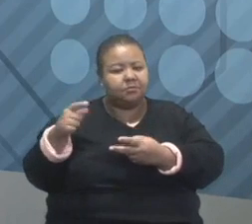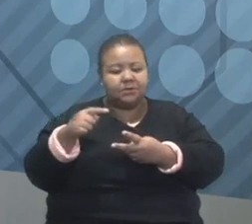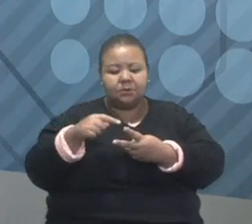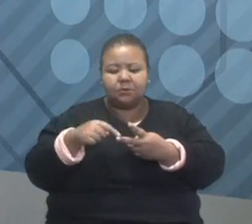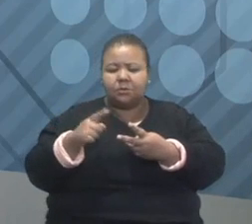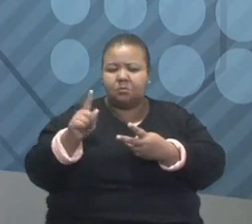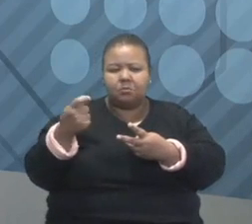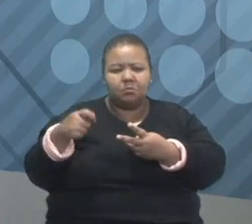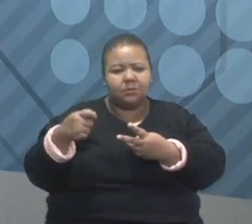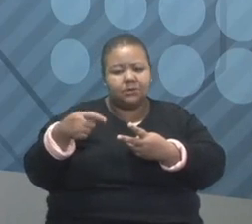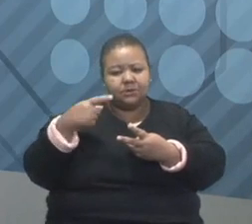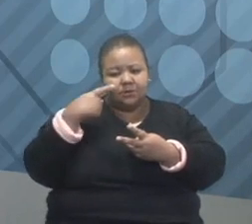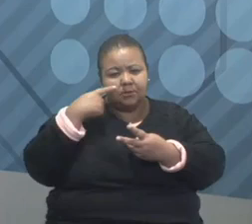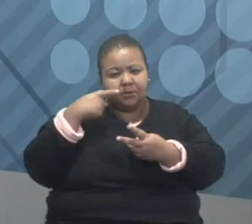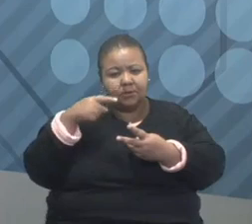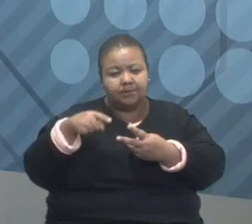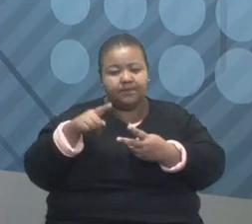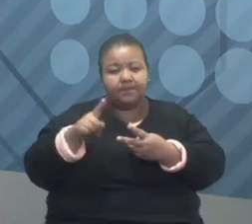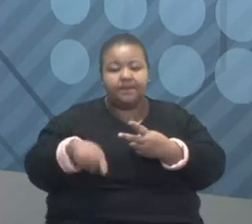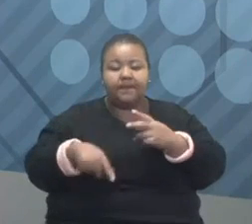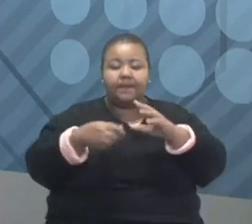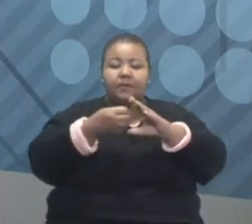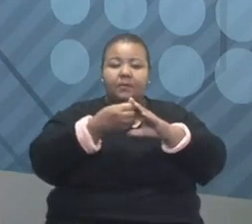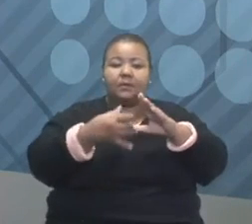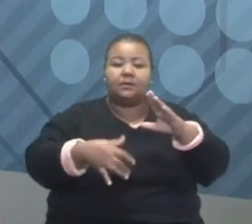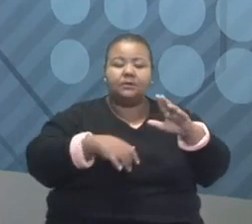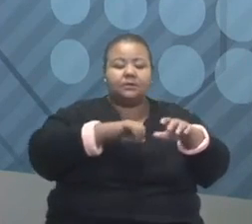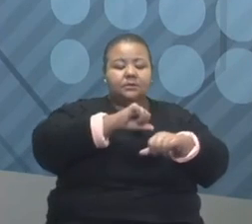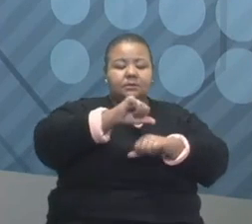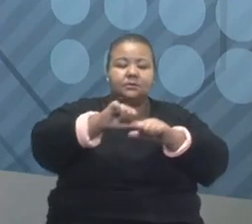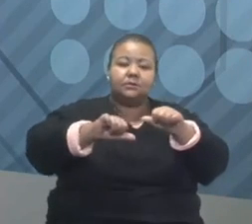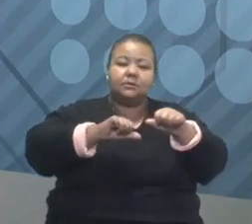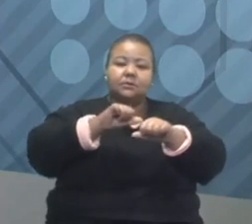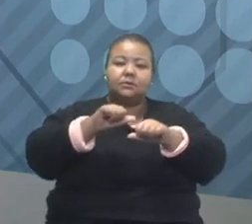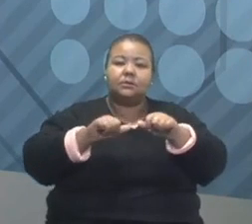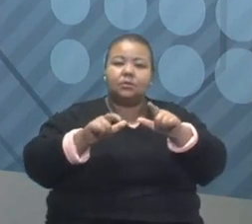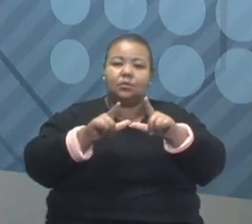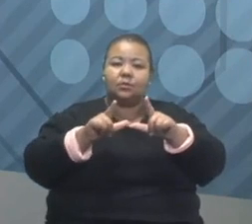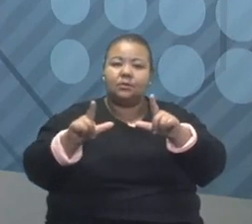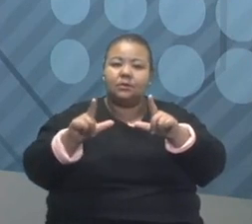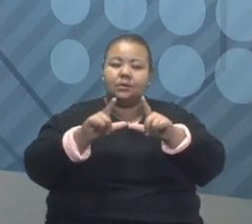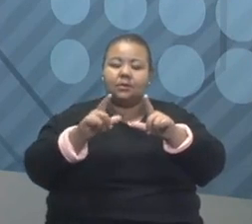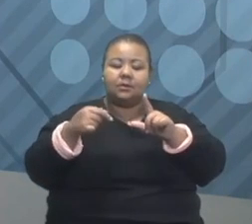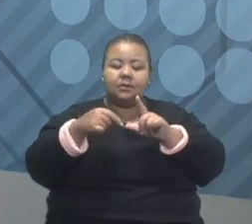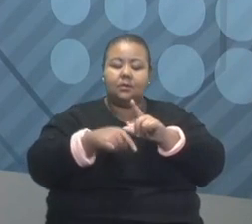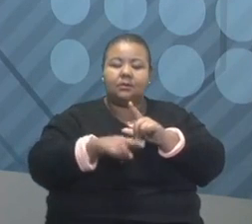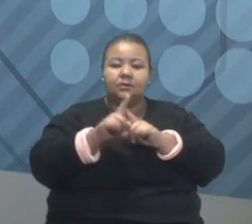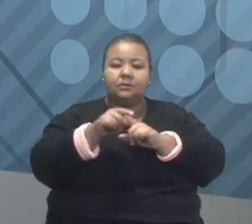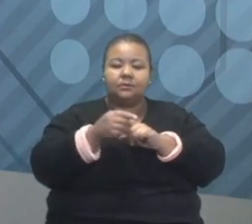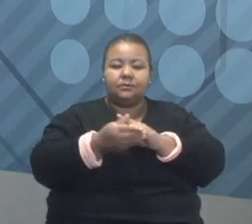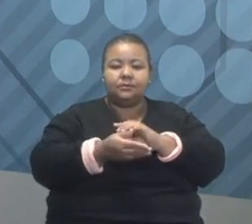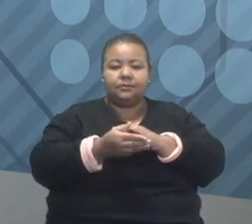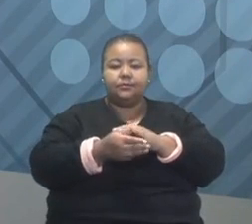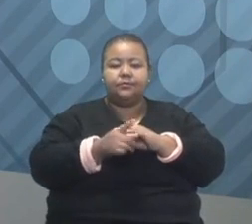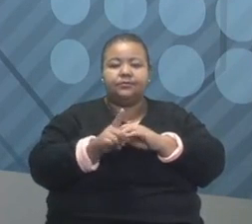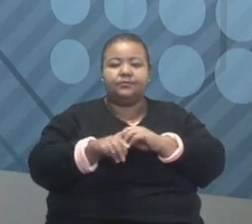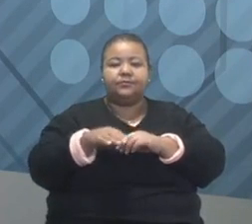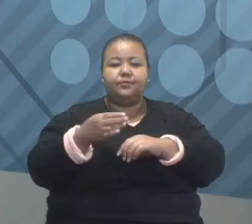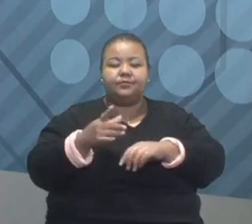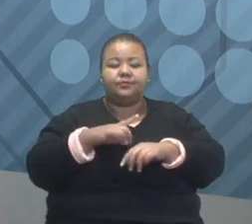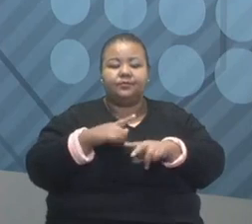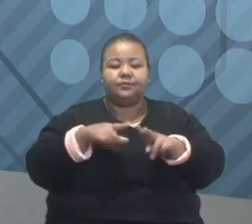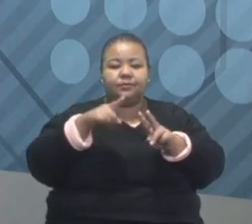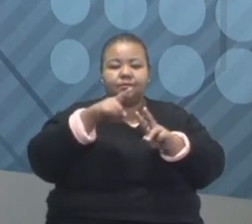Uma característica com relação também às transformações lineares é que elas, quando a gente tem um